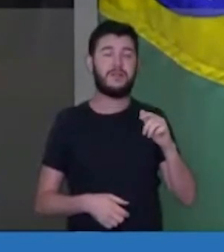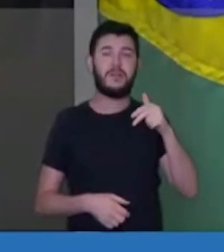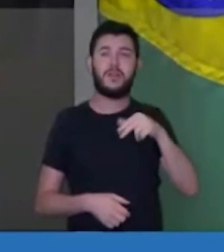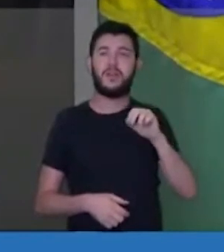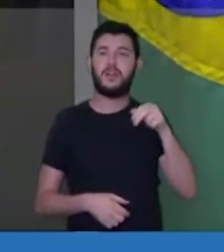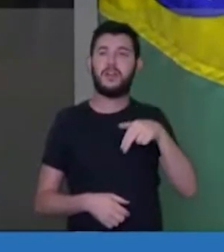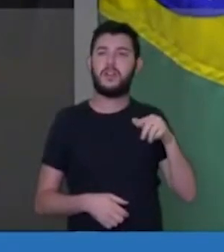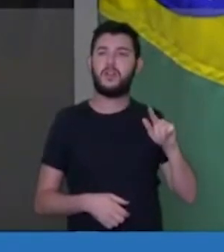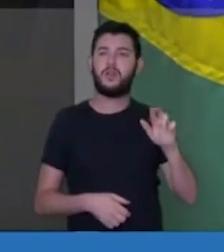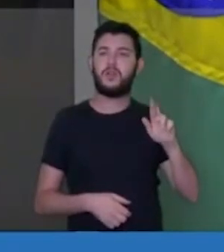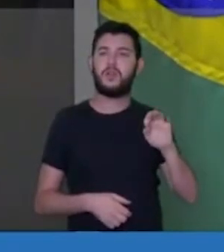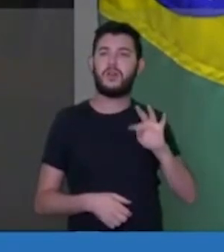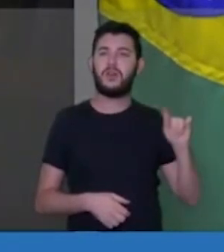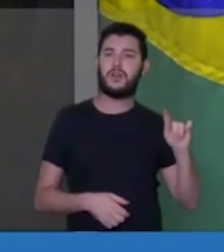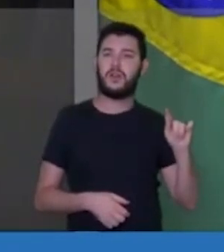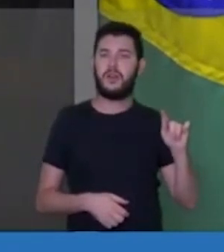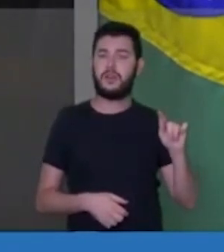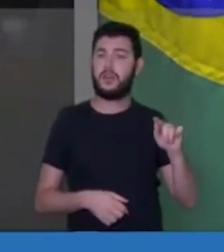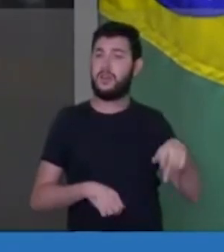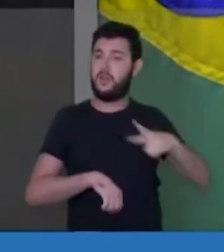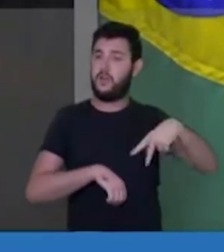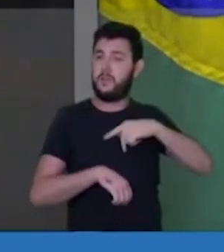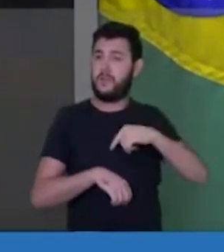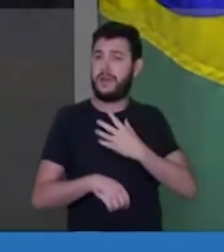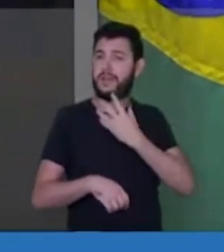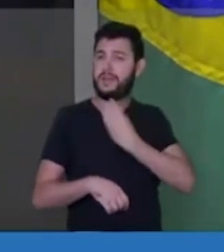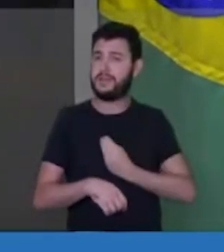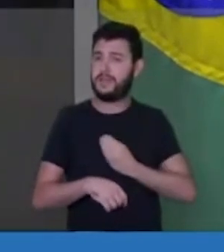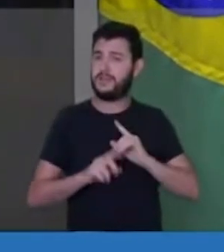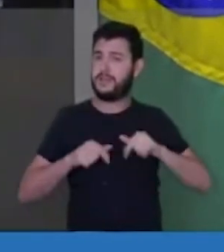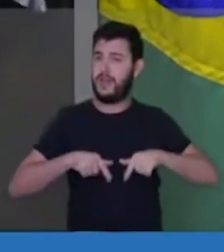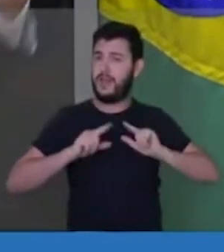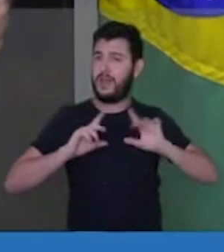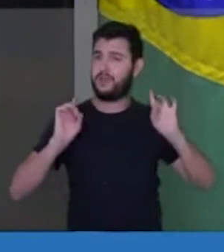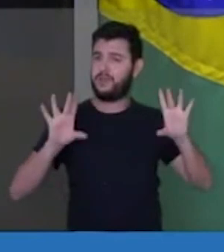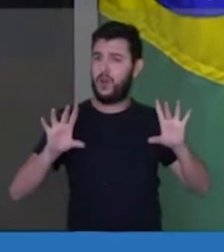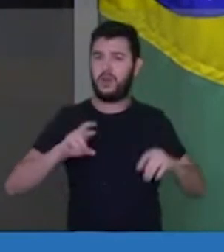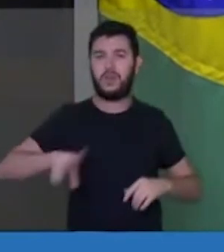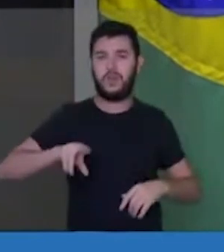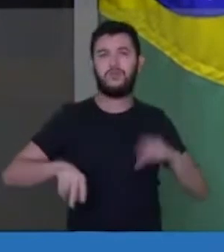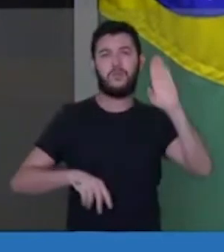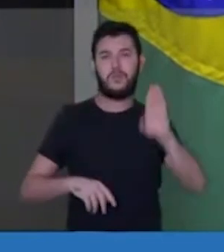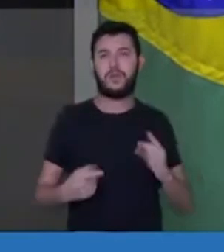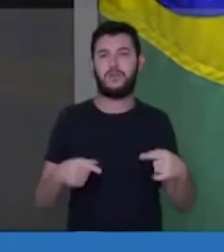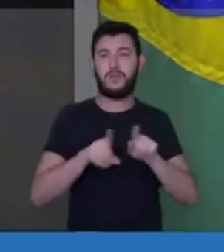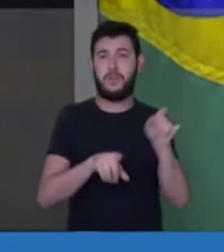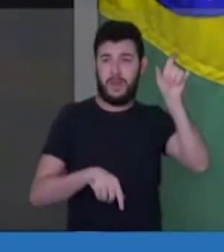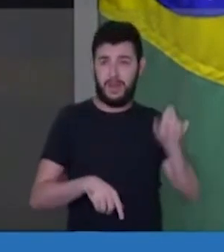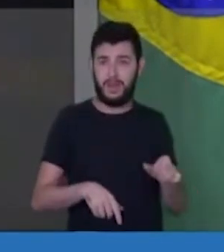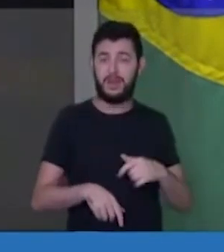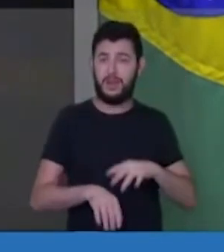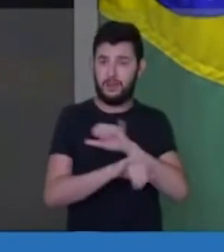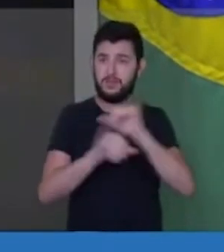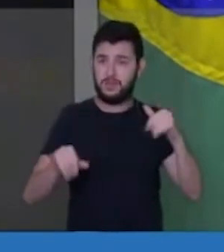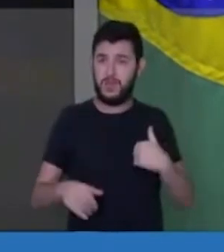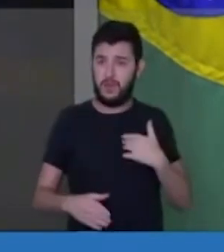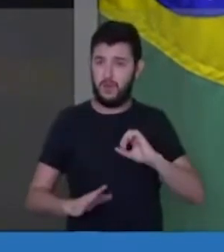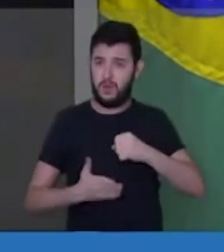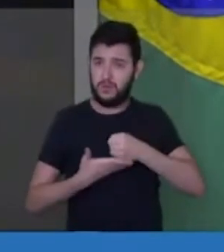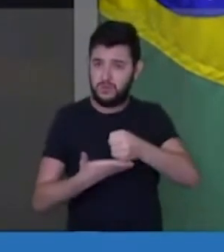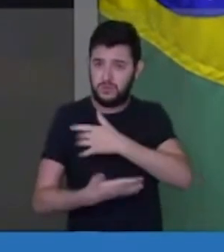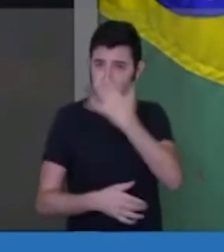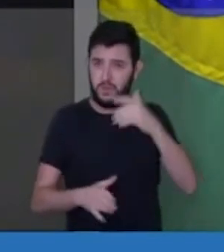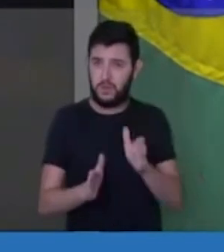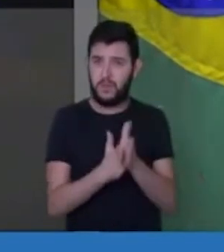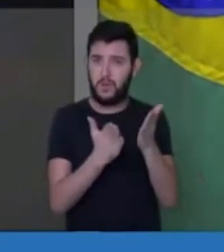Brasil. Duvido este presidente que fala que é o pai, né, dos pobres e que os multiplica, andar nas ruas